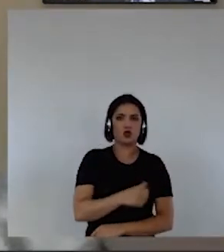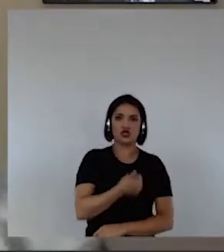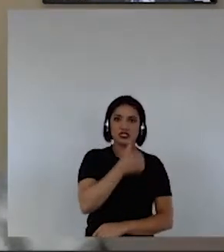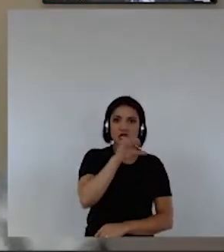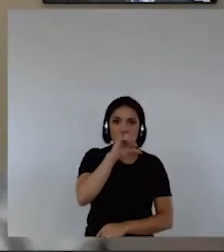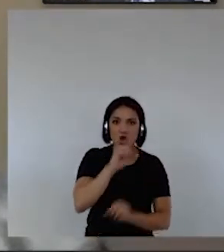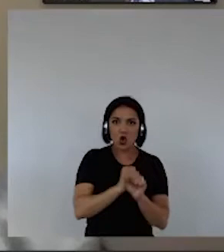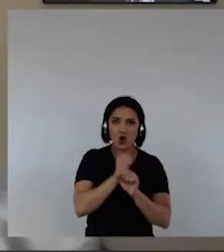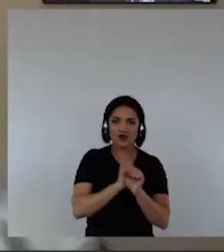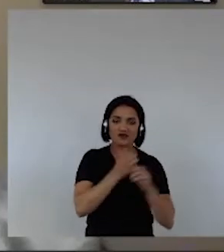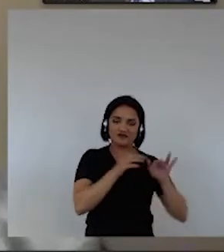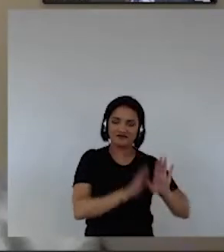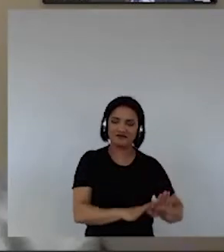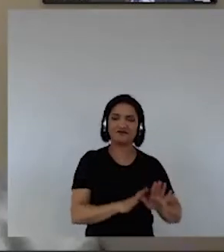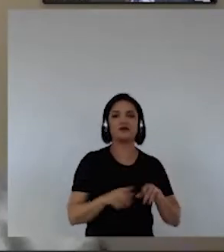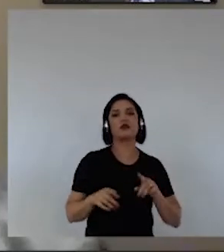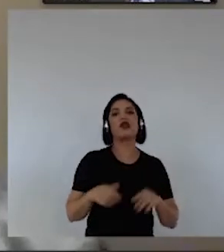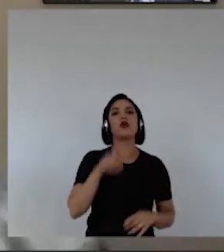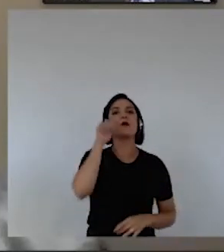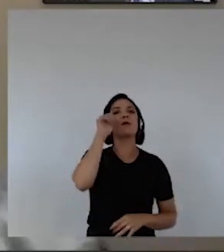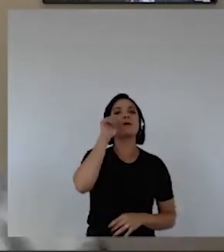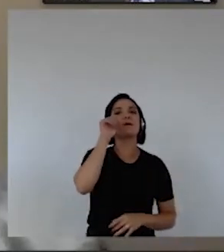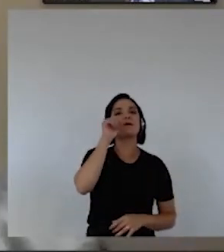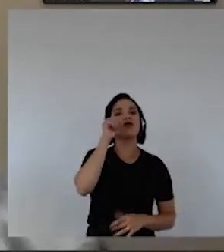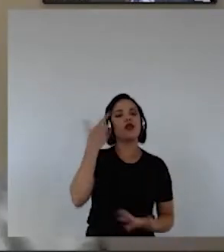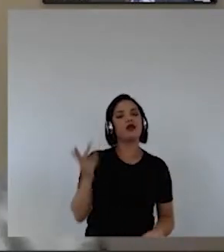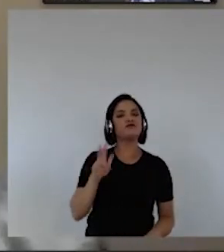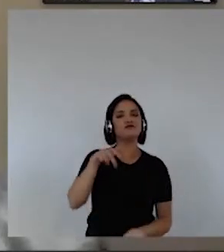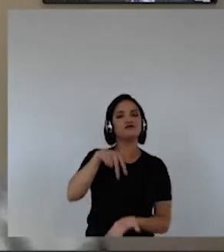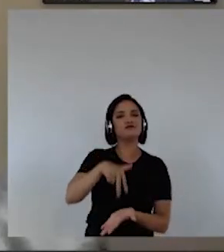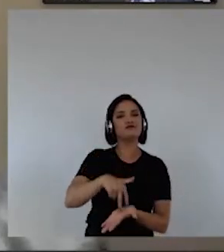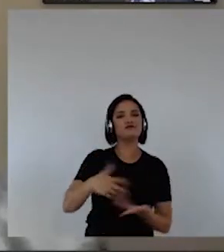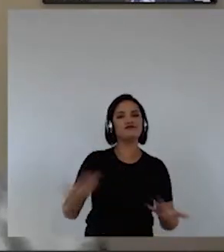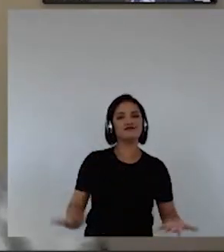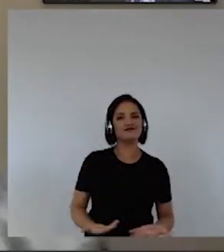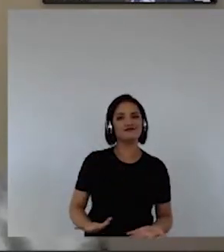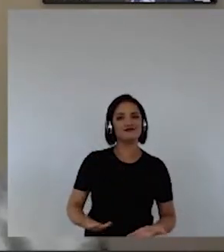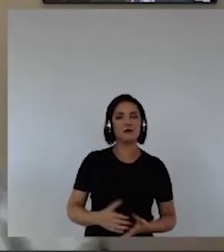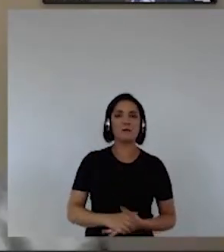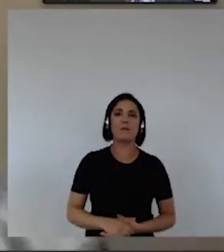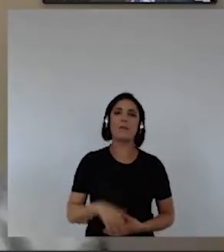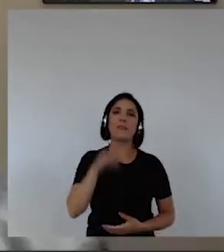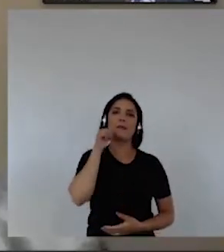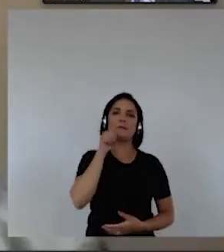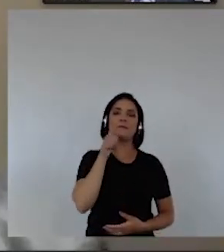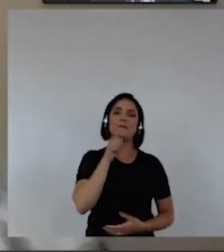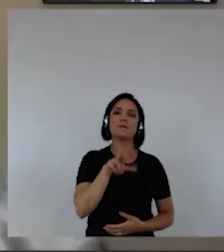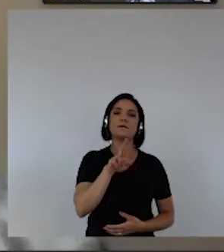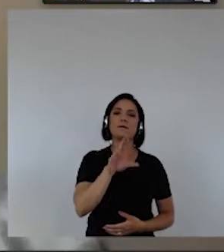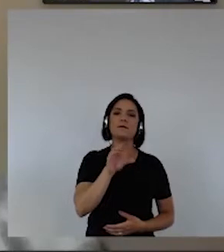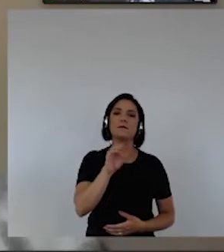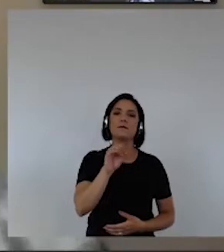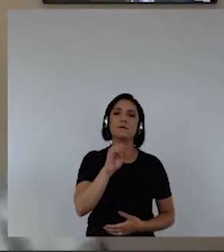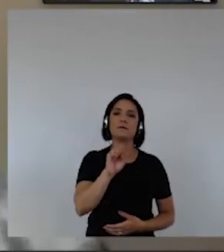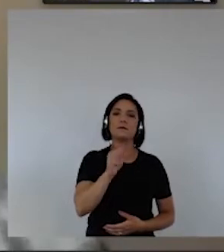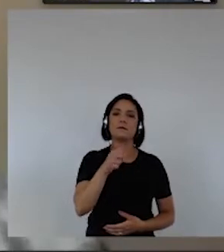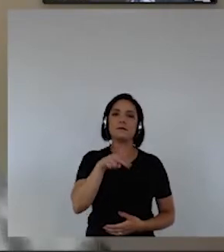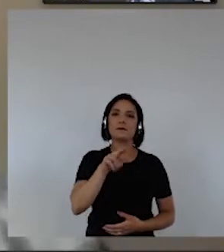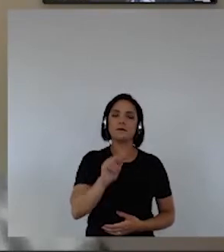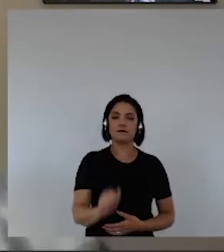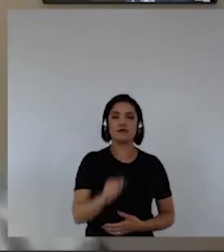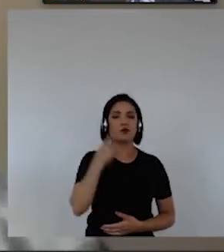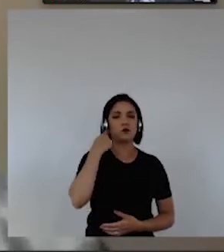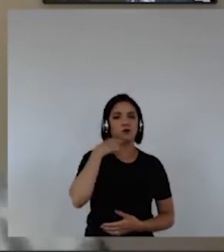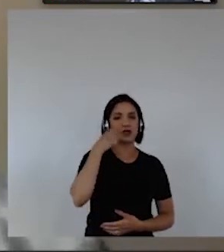anos. E a nossa voz feminina dos nossos palestrantes de hoje, doutora Rossana Fonseca,